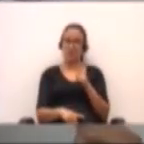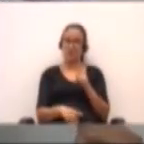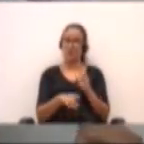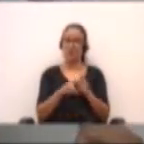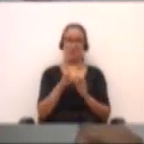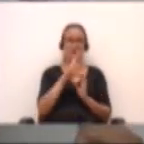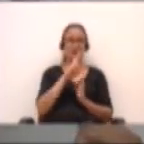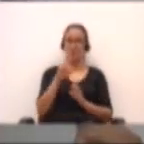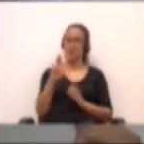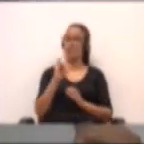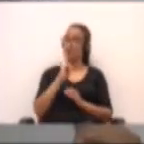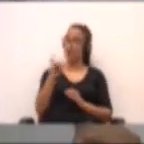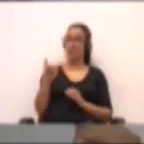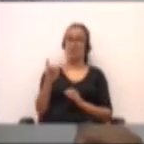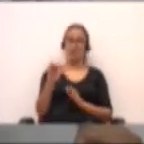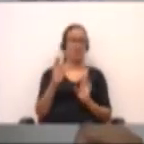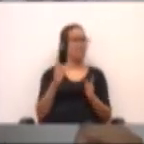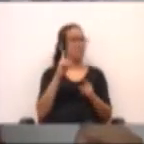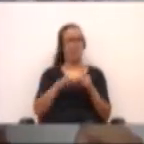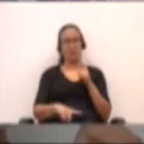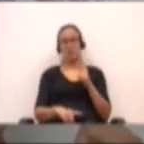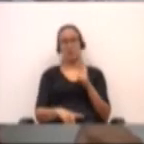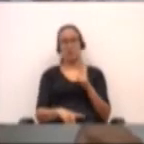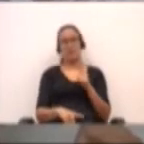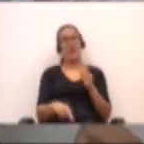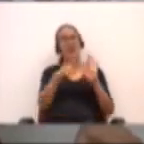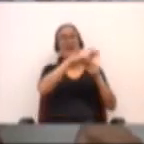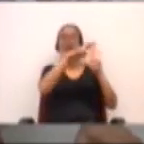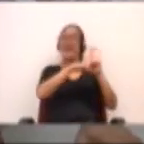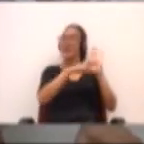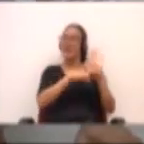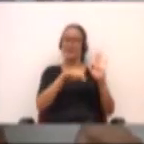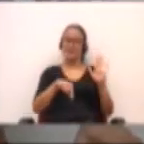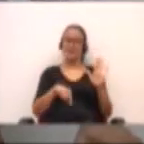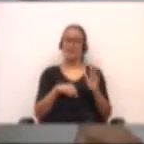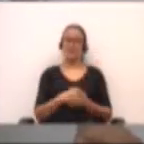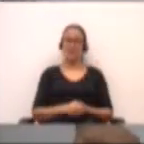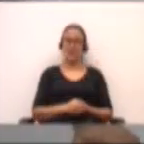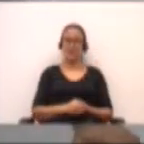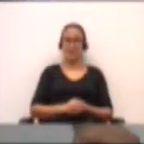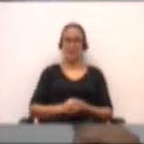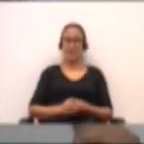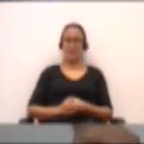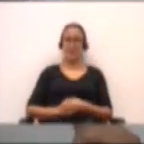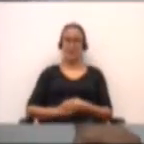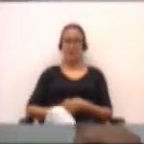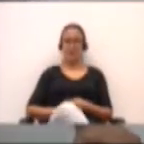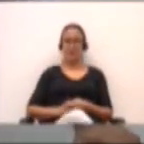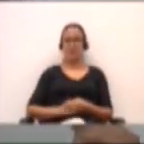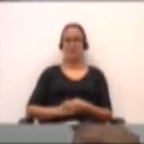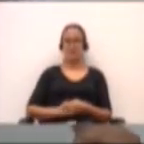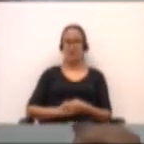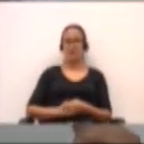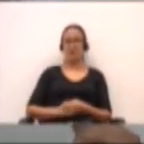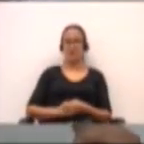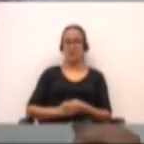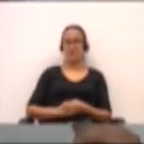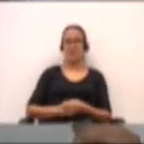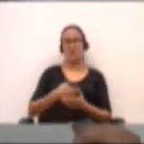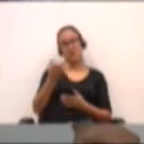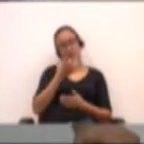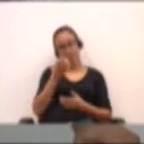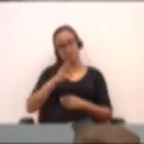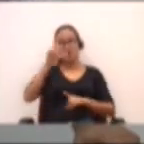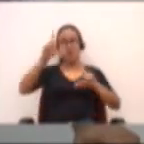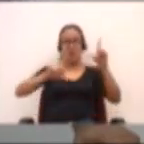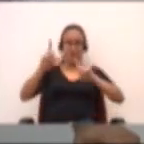se dirigir a ele. Sim. Isso é regimental. Sim. Então, eu queria que os amigos em casa